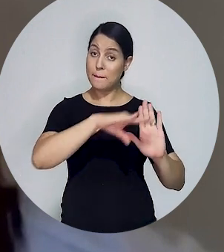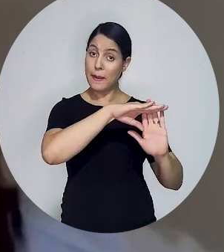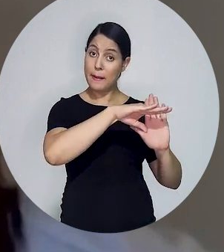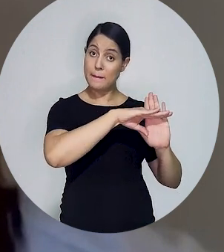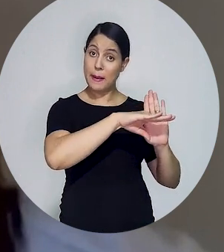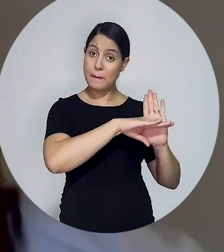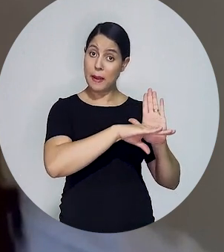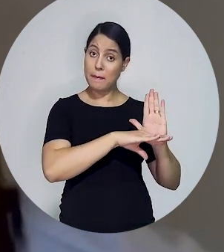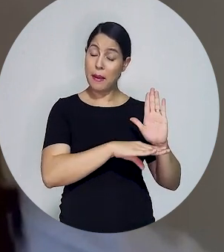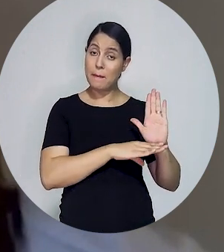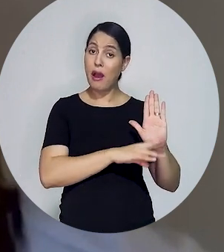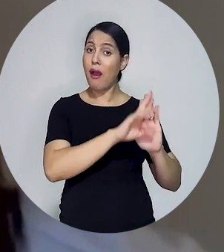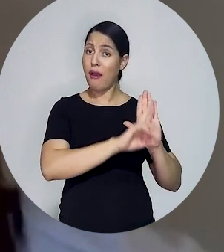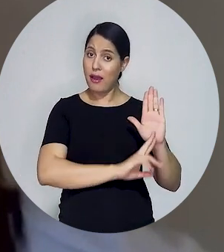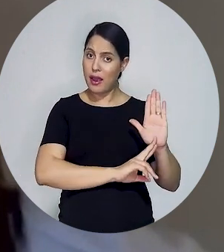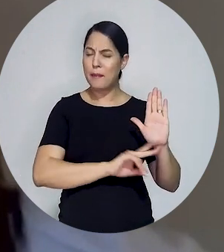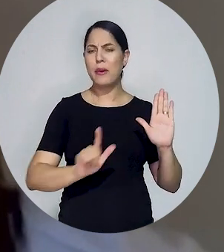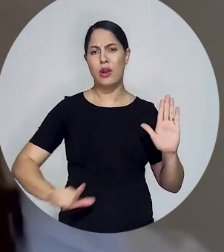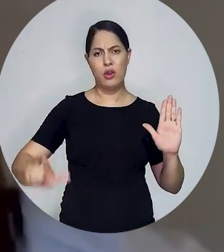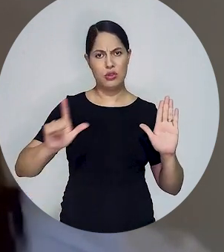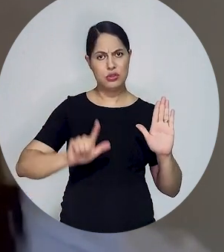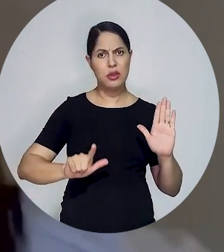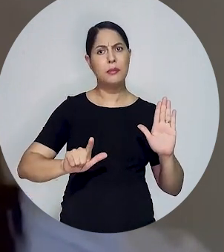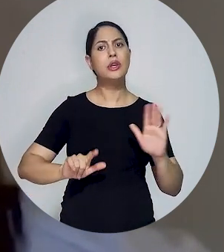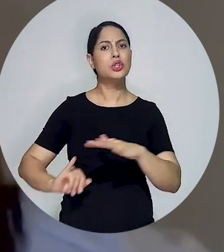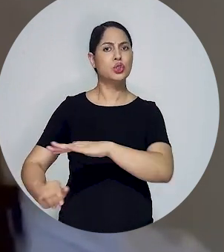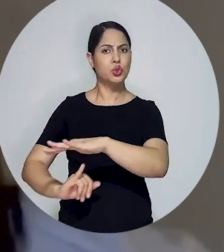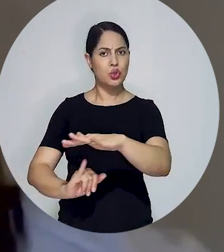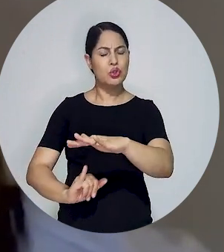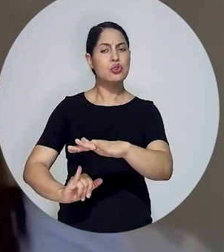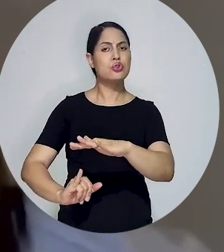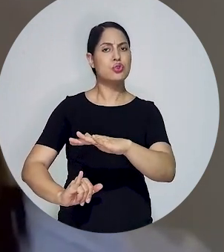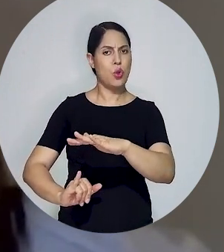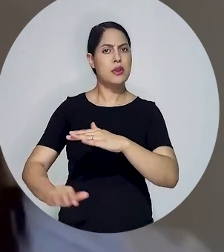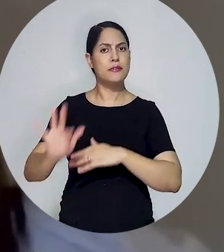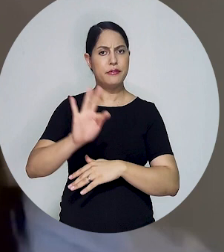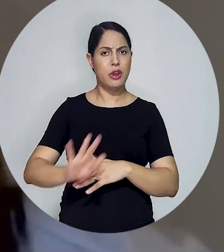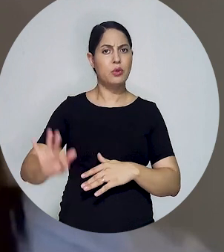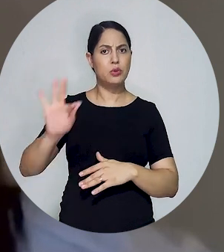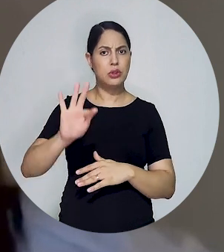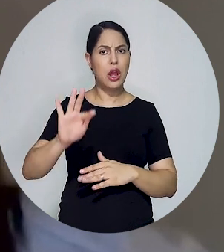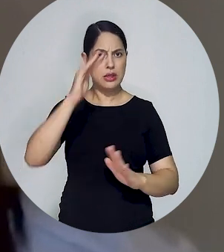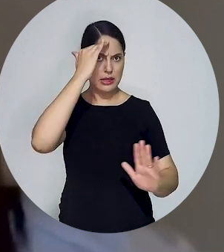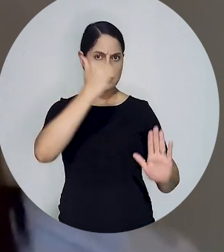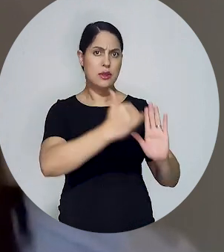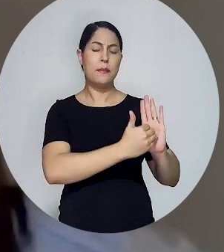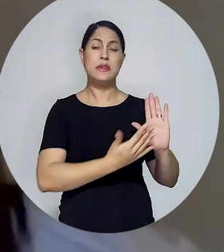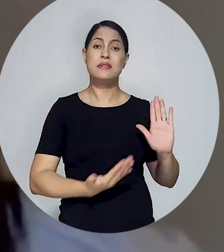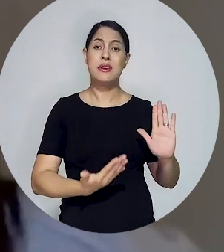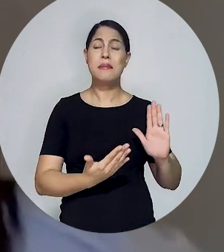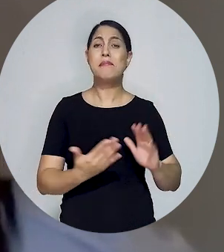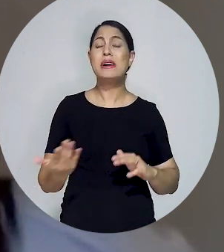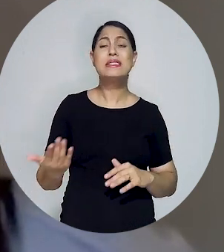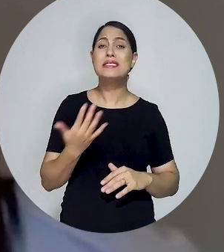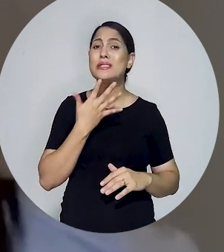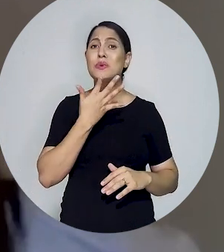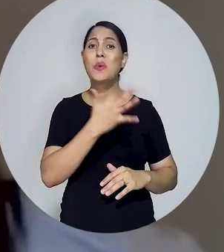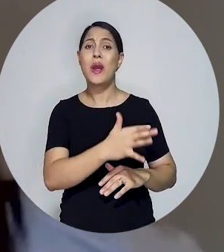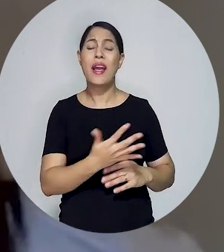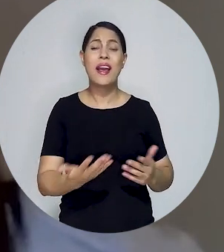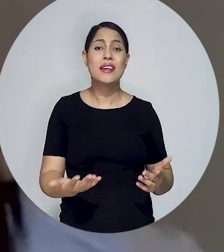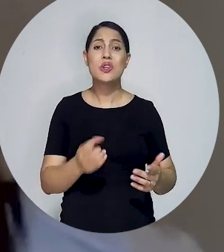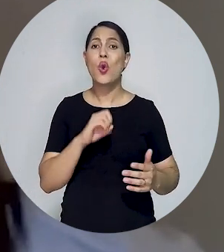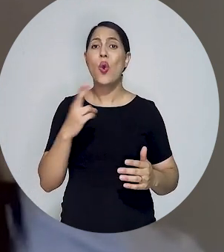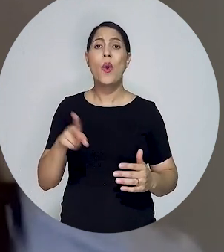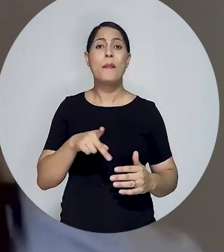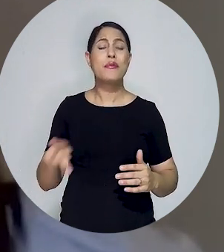um roteiro e as instituições têm que aplicar esse roteiro. Se elas não conhecem desse roteiro, se os professores, se